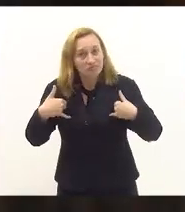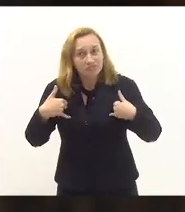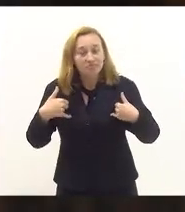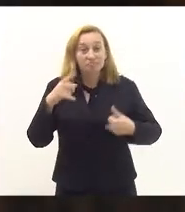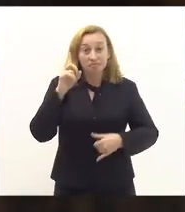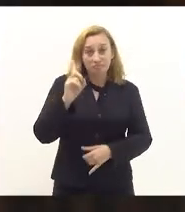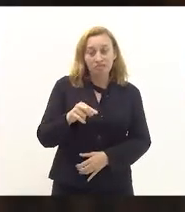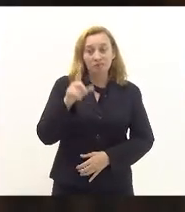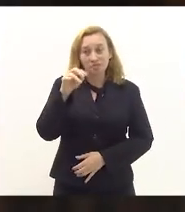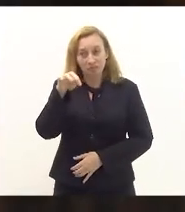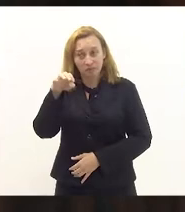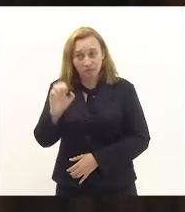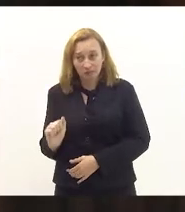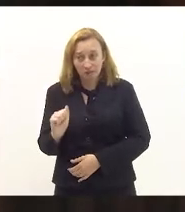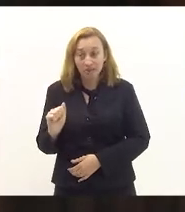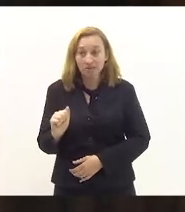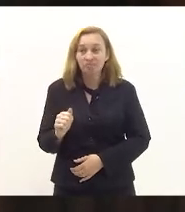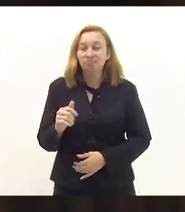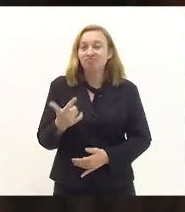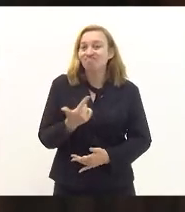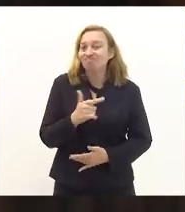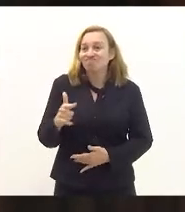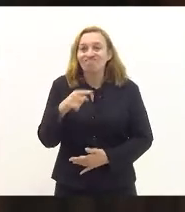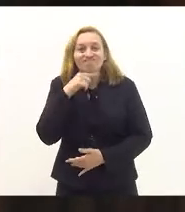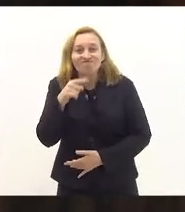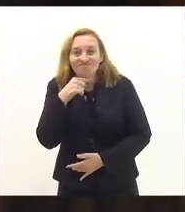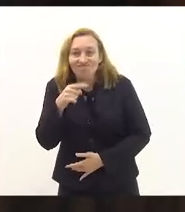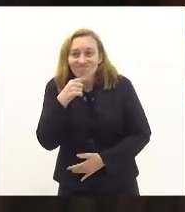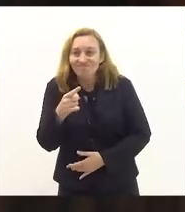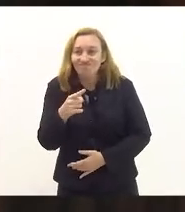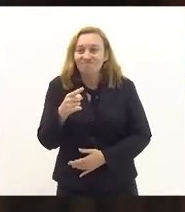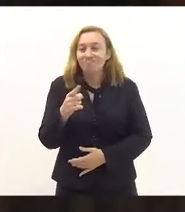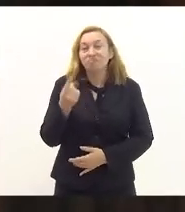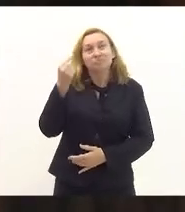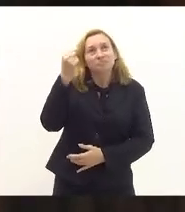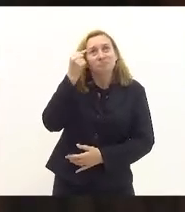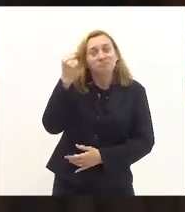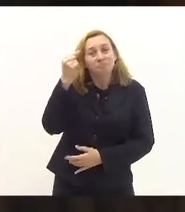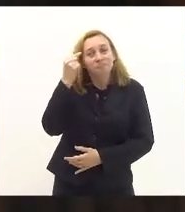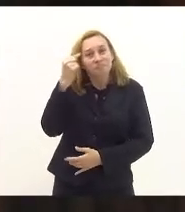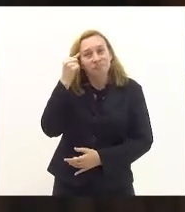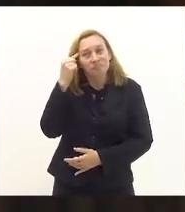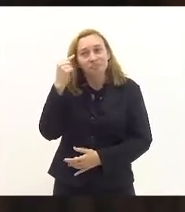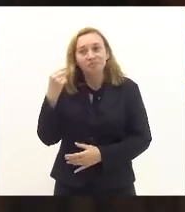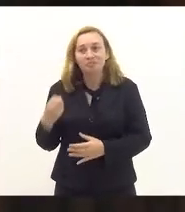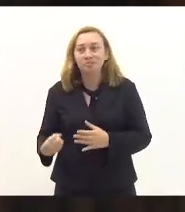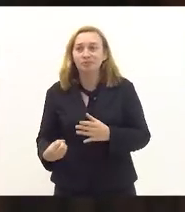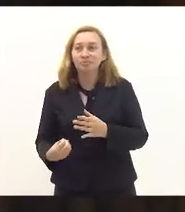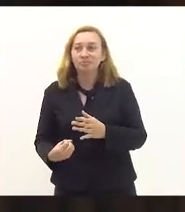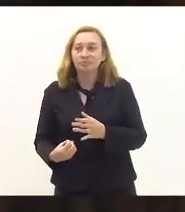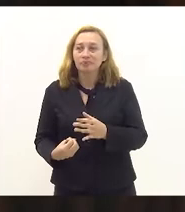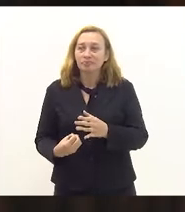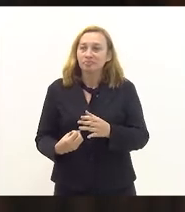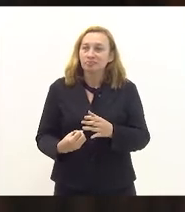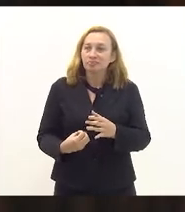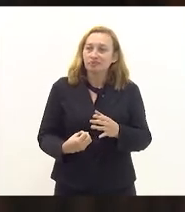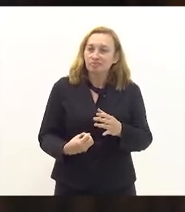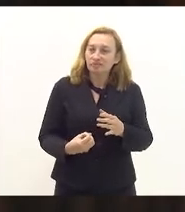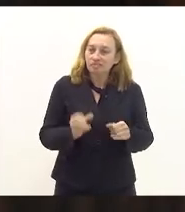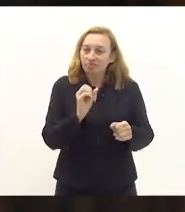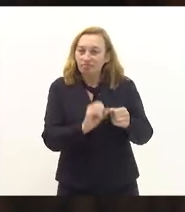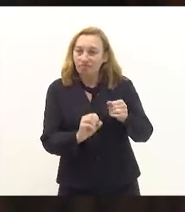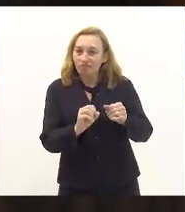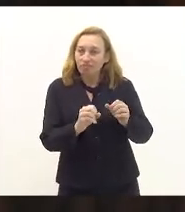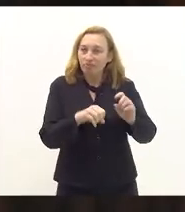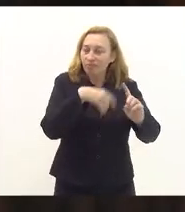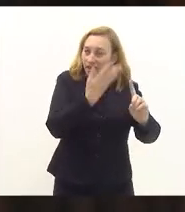de Andrade. Por isso, eu não tive a menor dúvida, quando pensei na construção dessa cerimônia, de alguém que